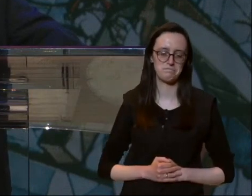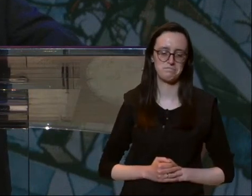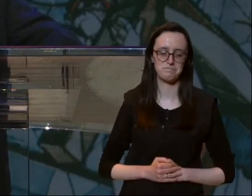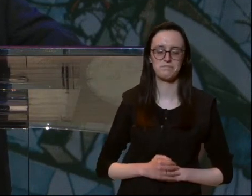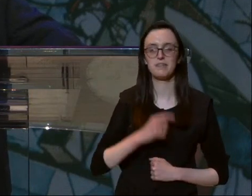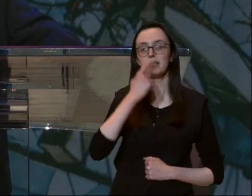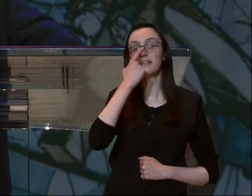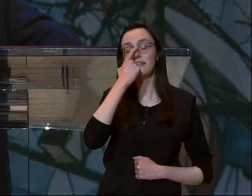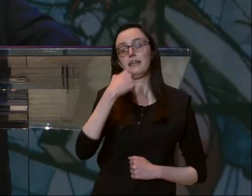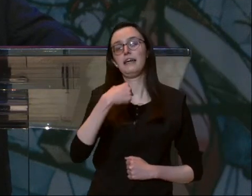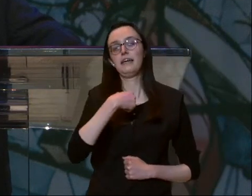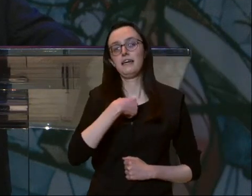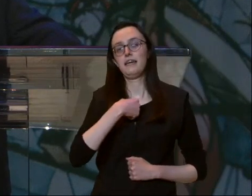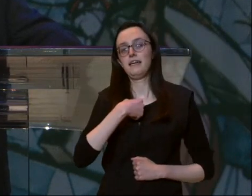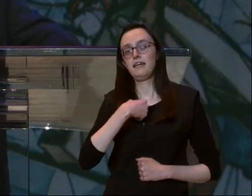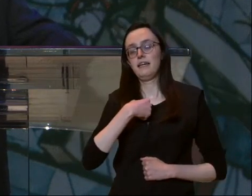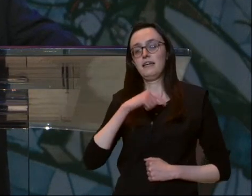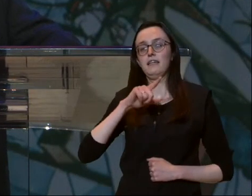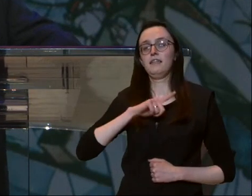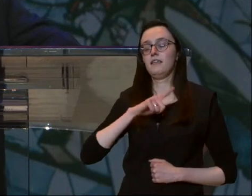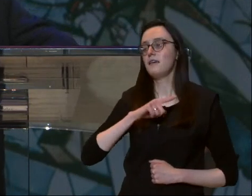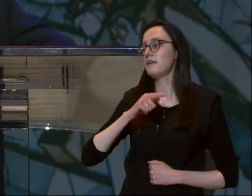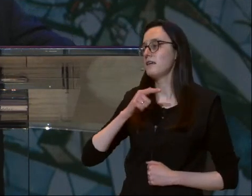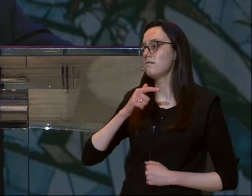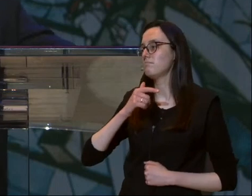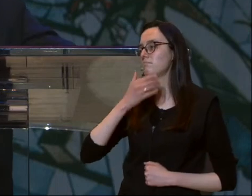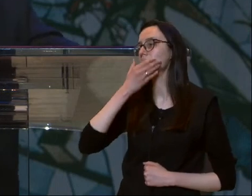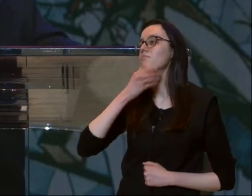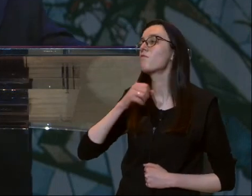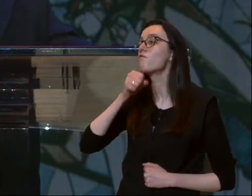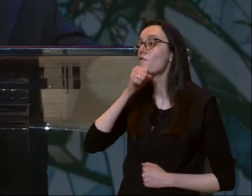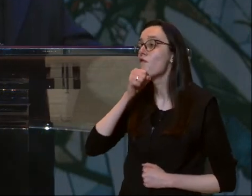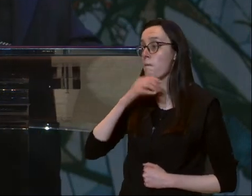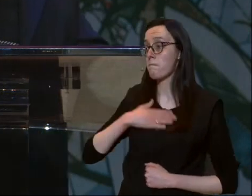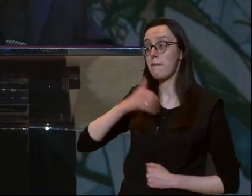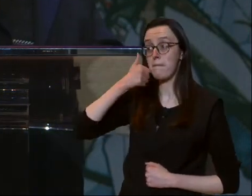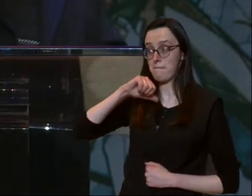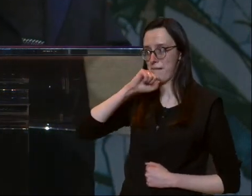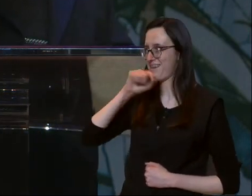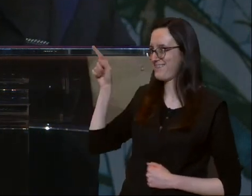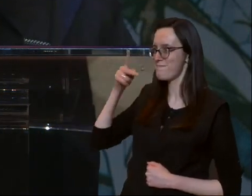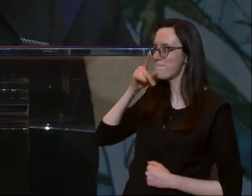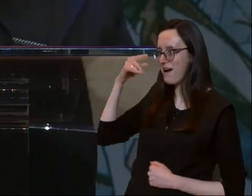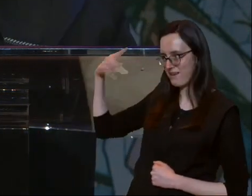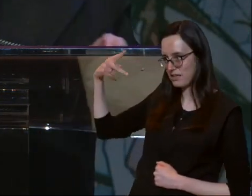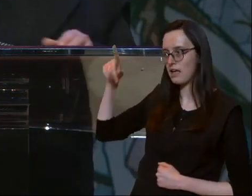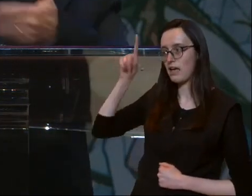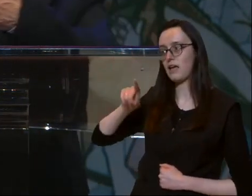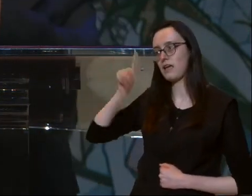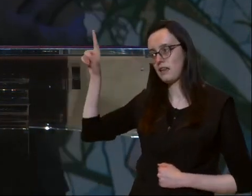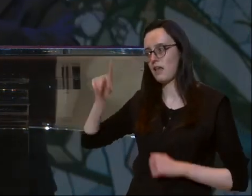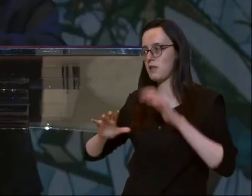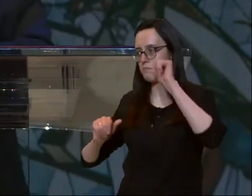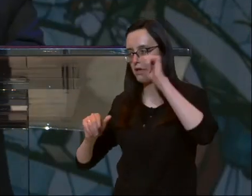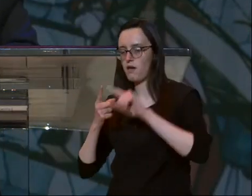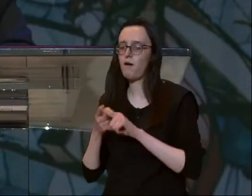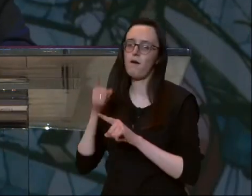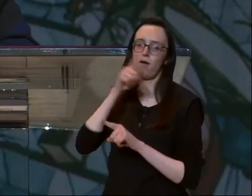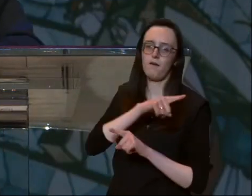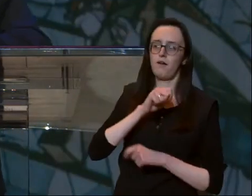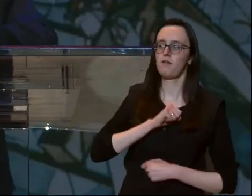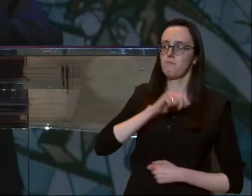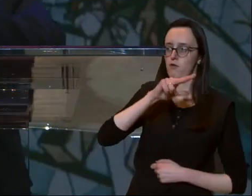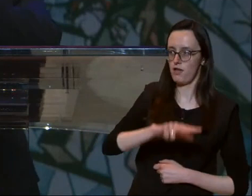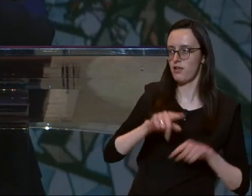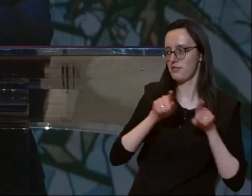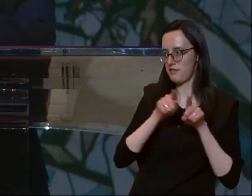Eu tenho um avô por parte de mãe espanhol, por parte de avó portuguesa, por parte de